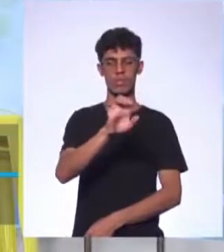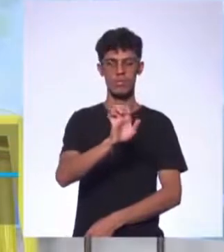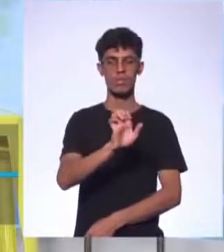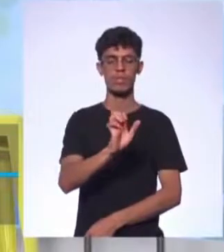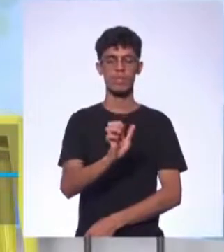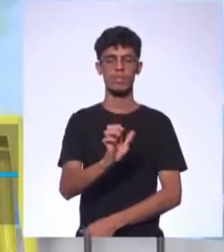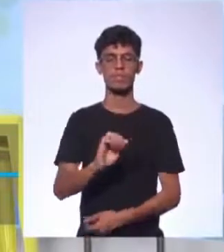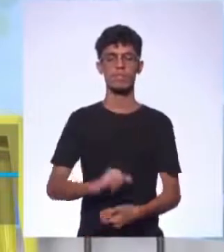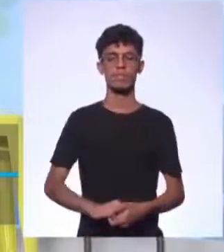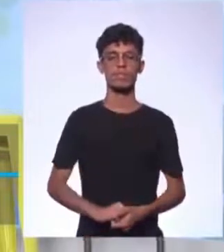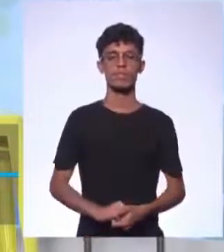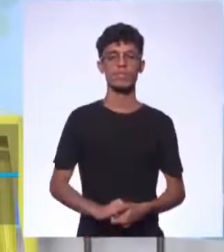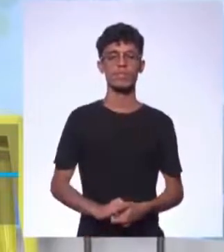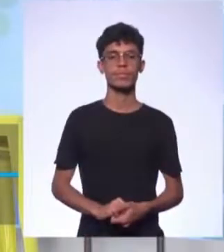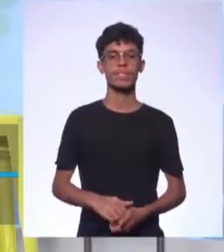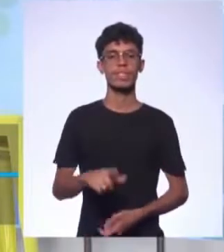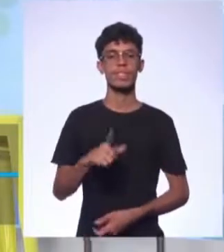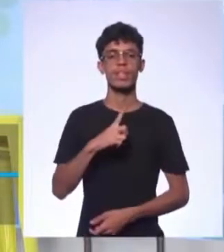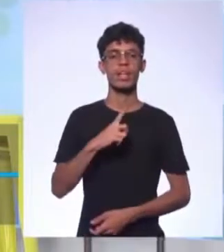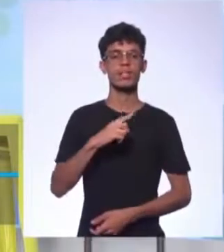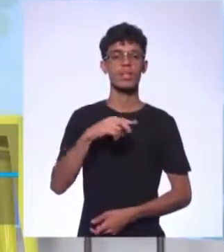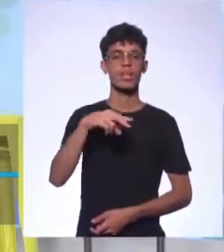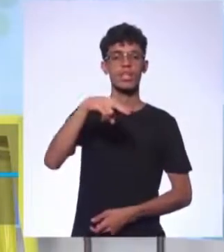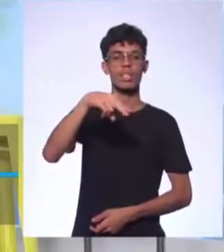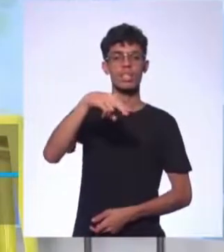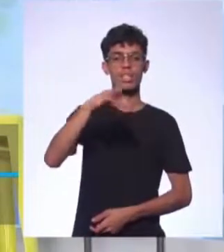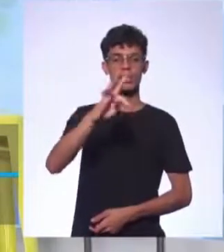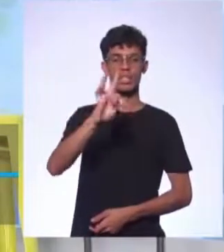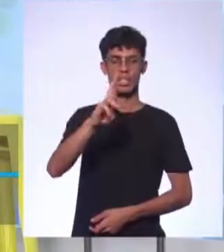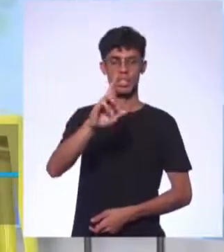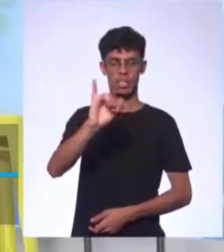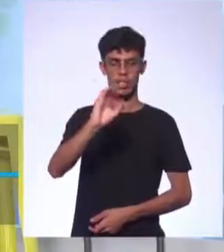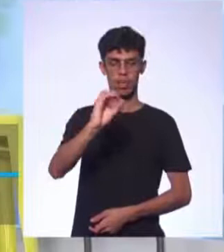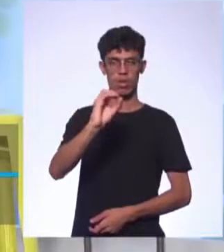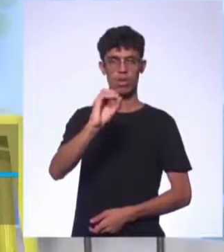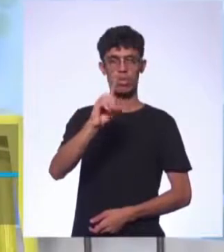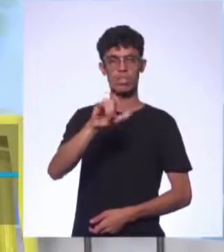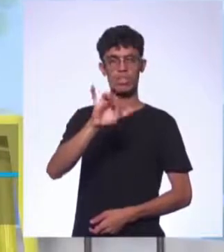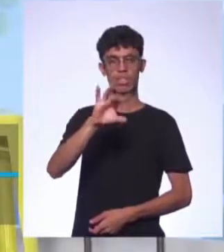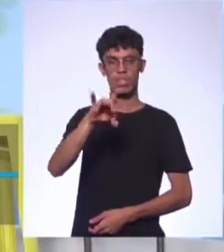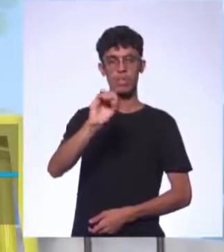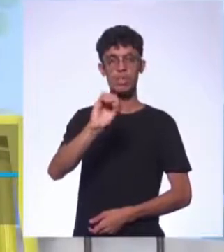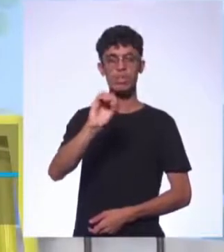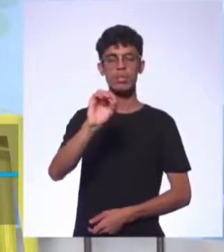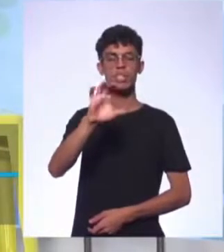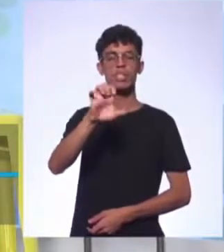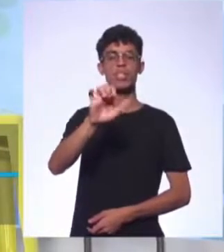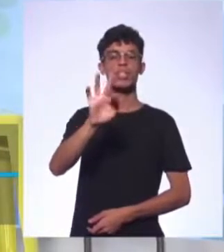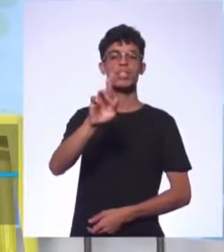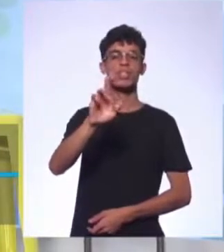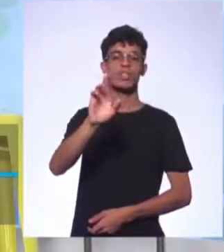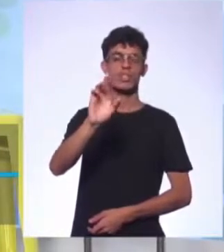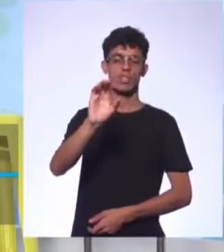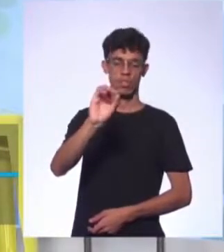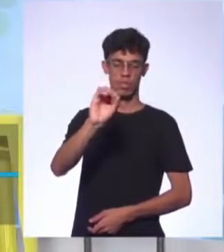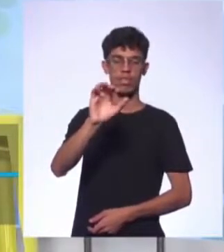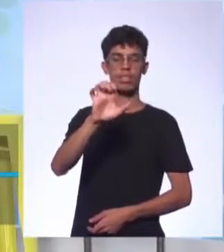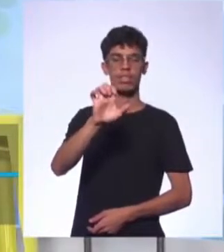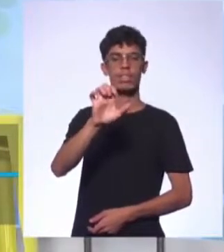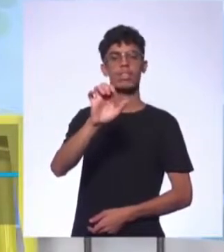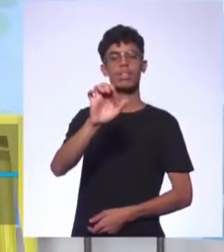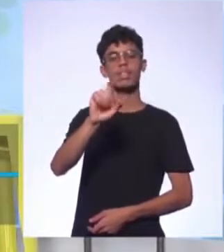tem aqui esse trióxido de enxofre, ele é liberado tanto aqui das chaminés, quanto aqui da erupção